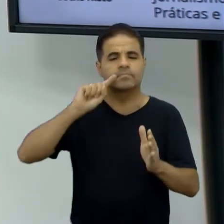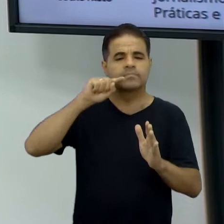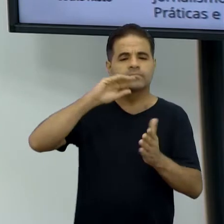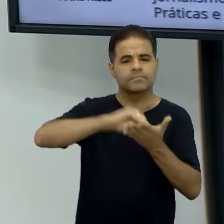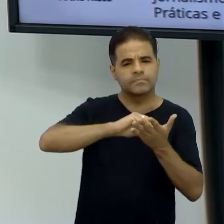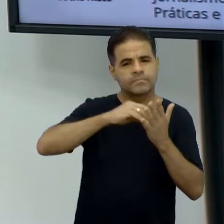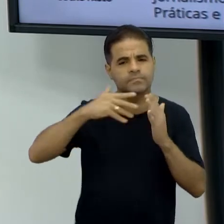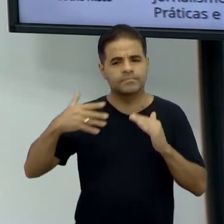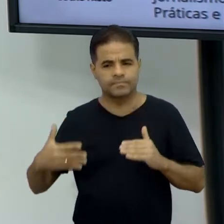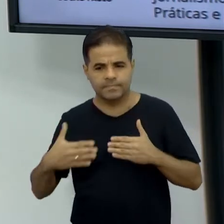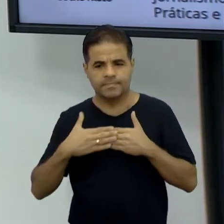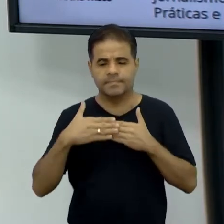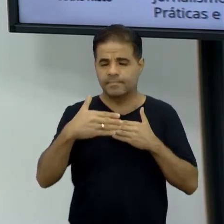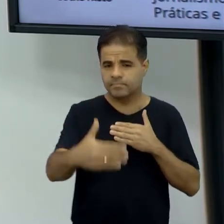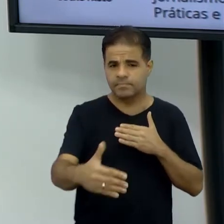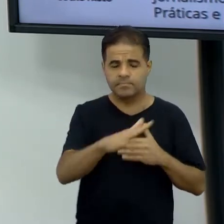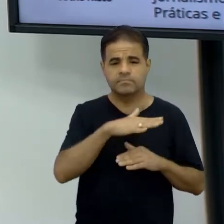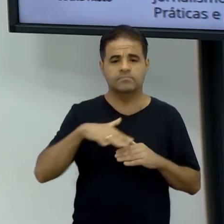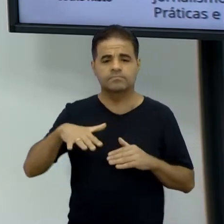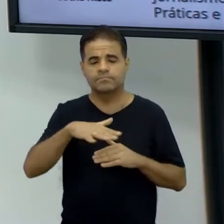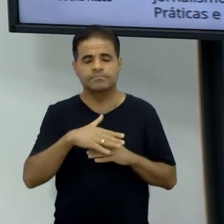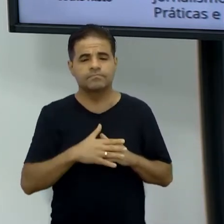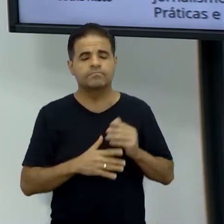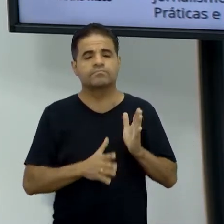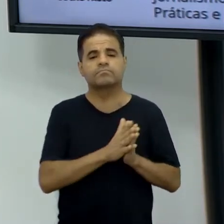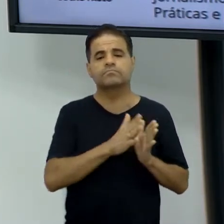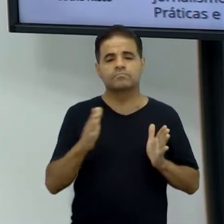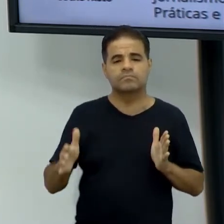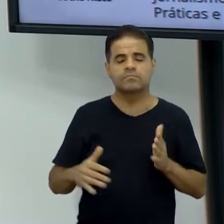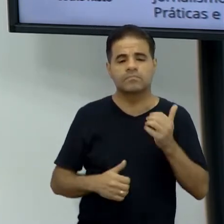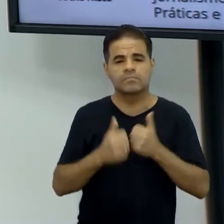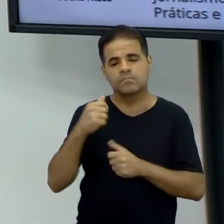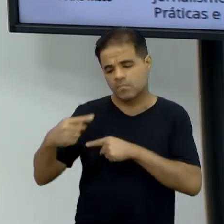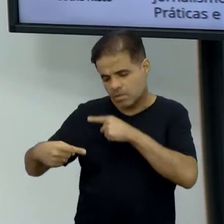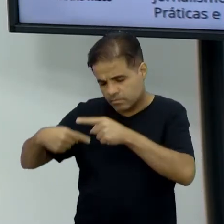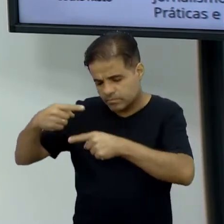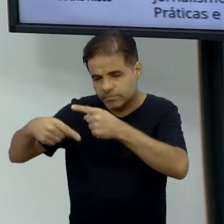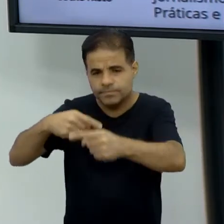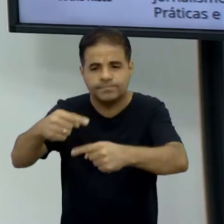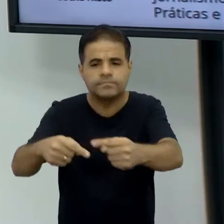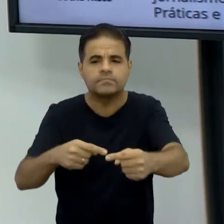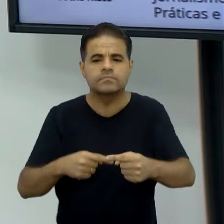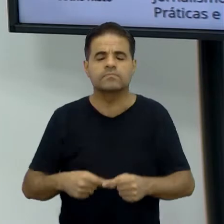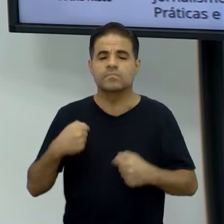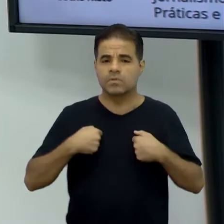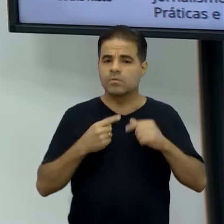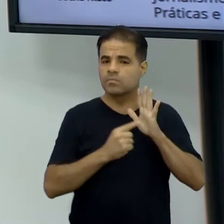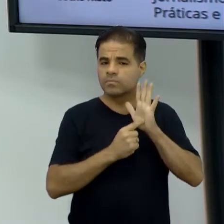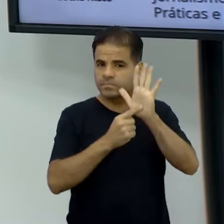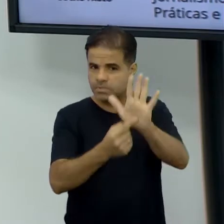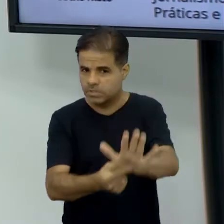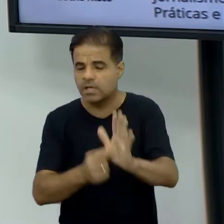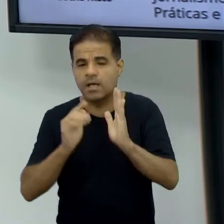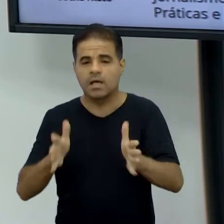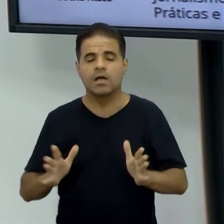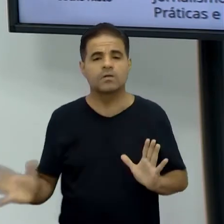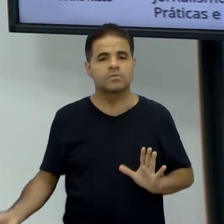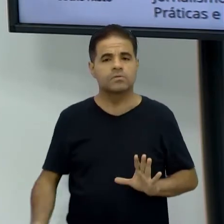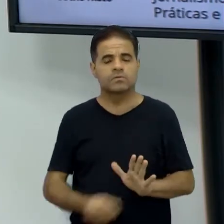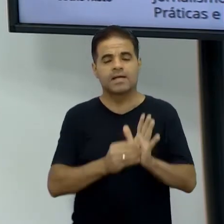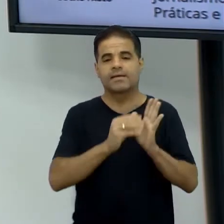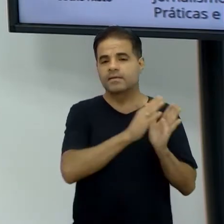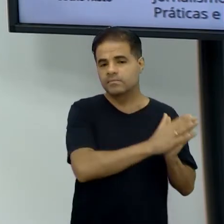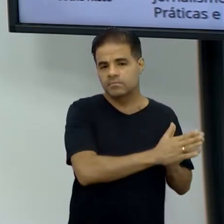aprofundamento, participou da prática do futebol de 5, aquele que eu mostrei, né, toda a questão